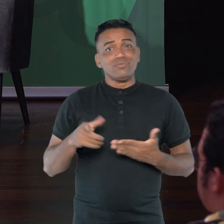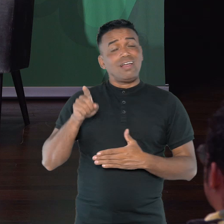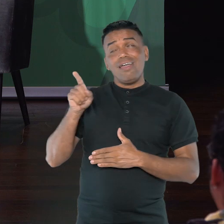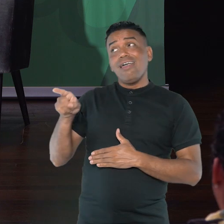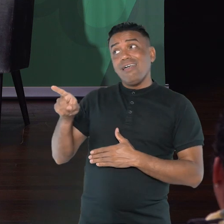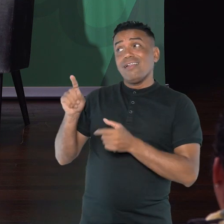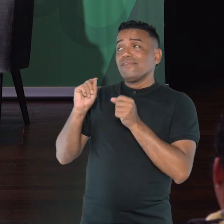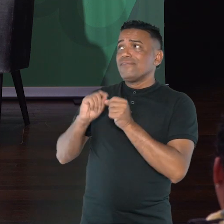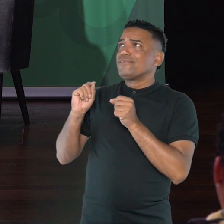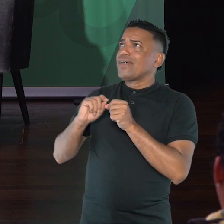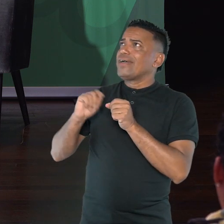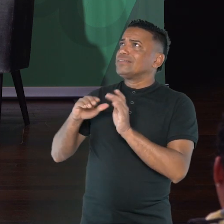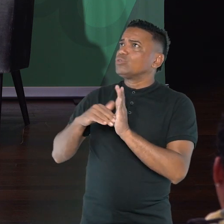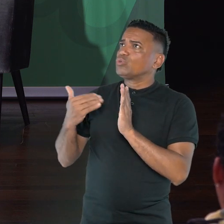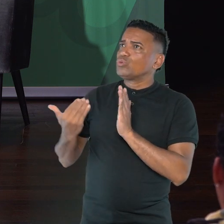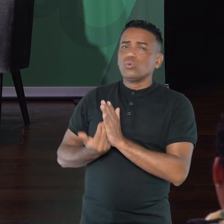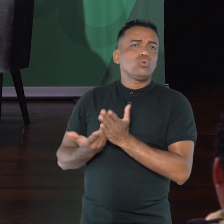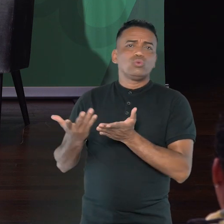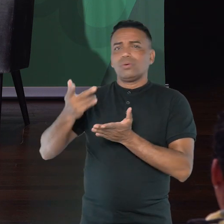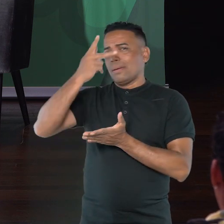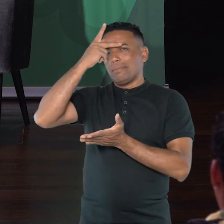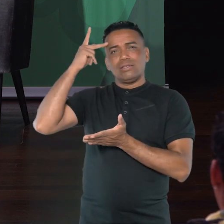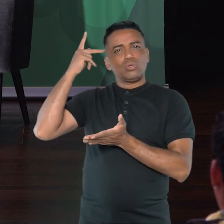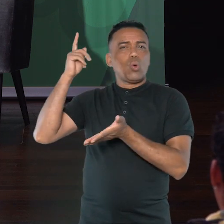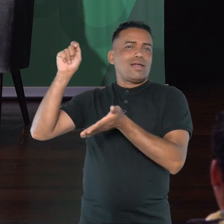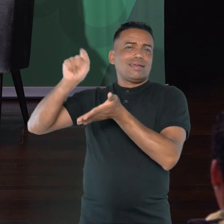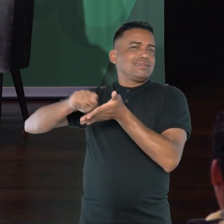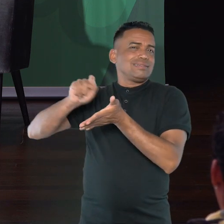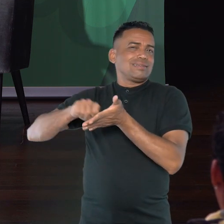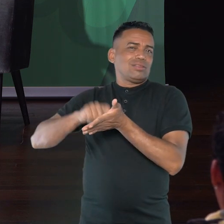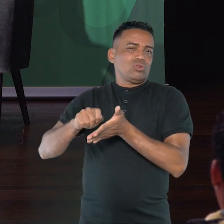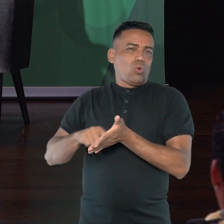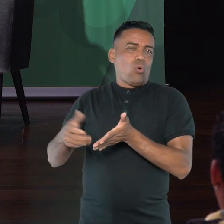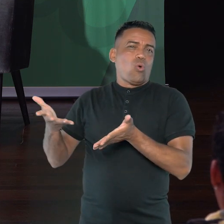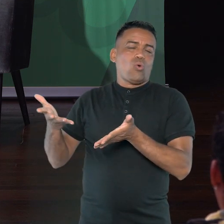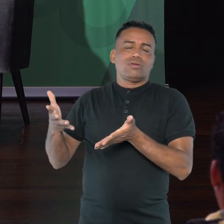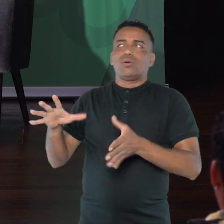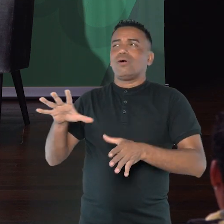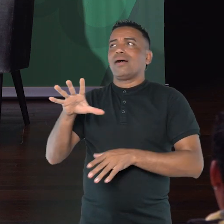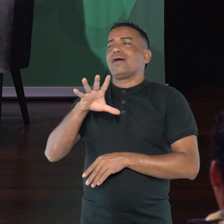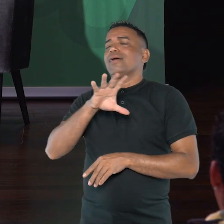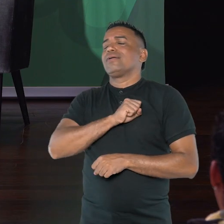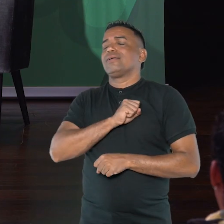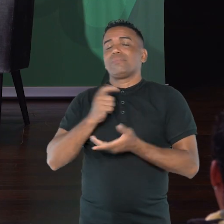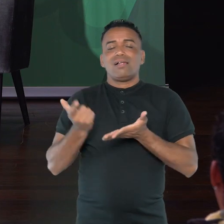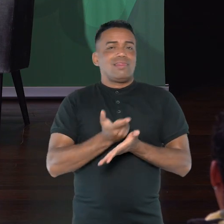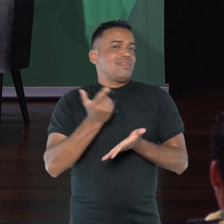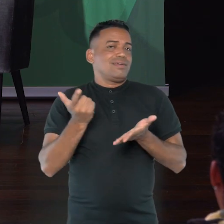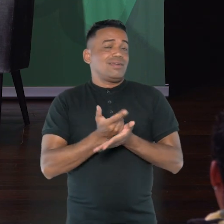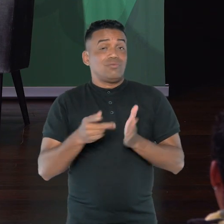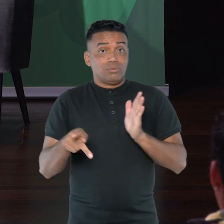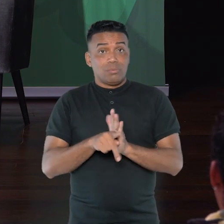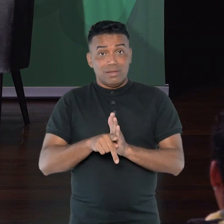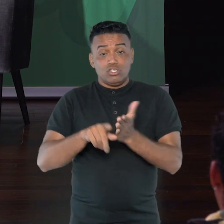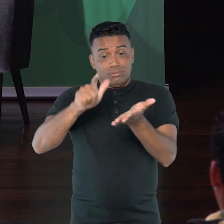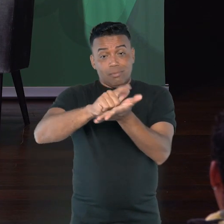o que todo alfarrabista, ou todo amante de livros, principalmente os